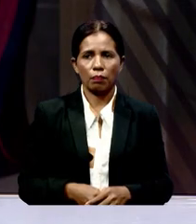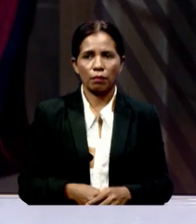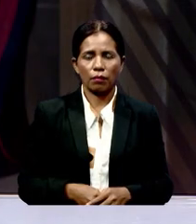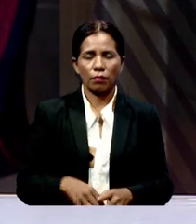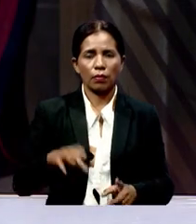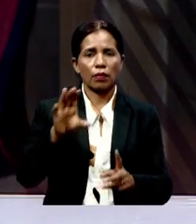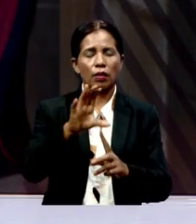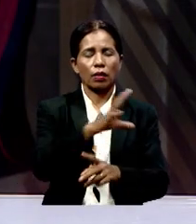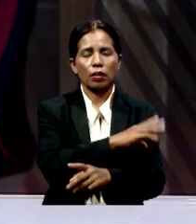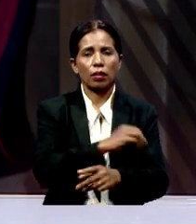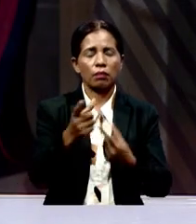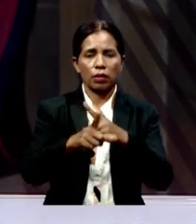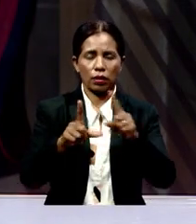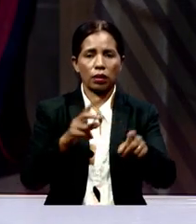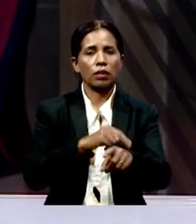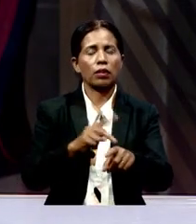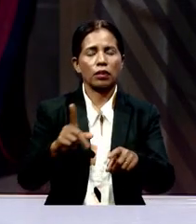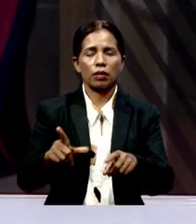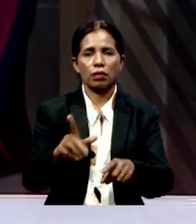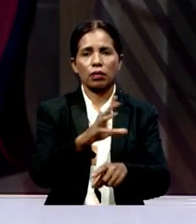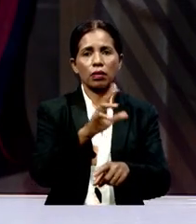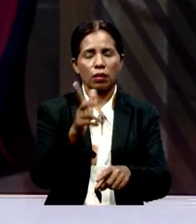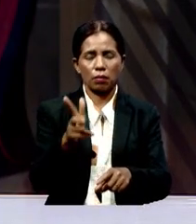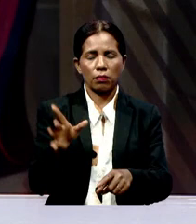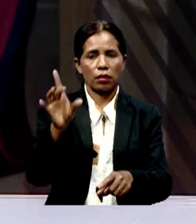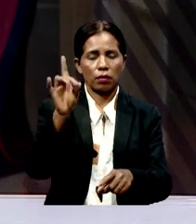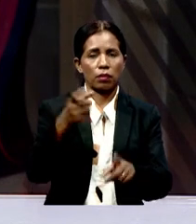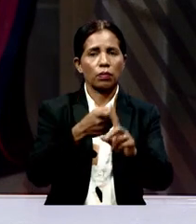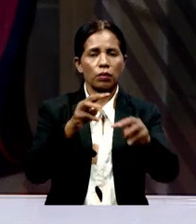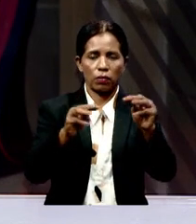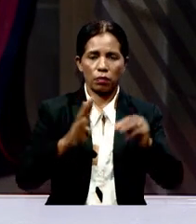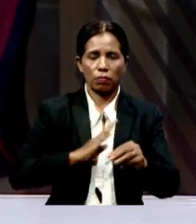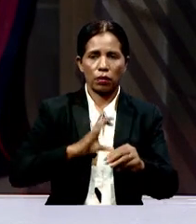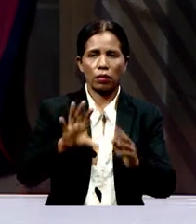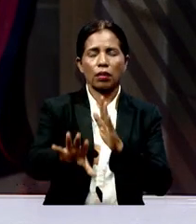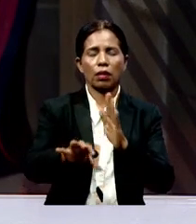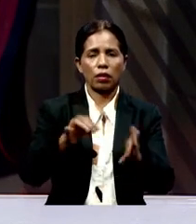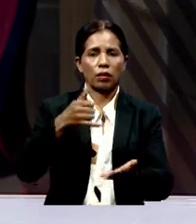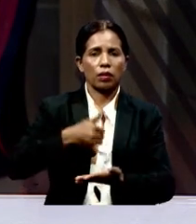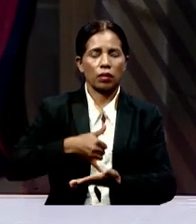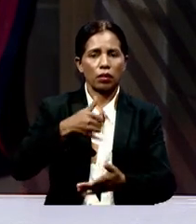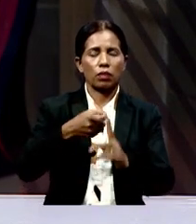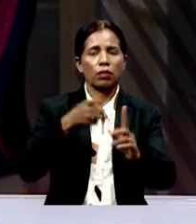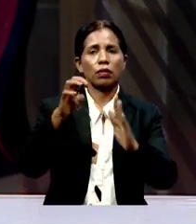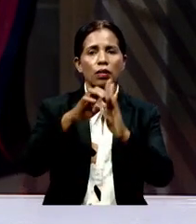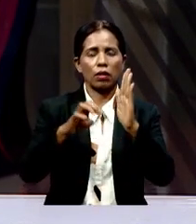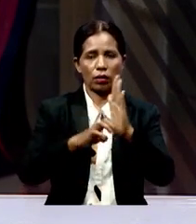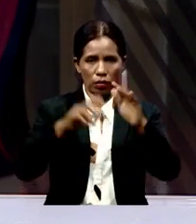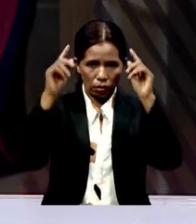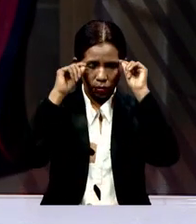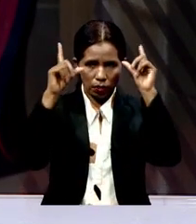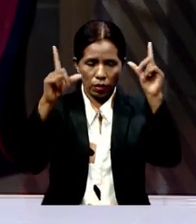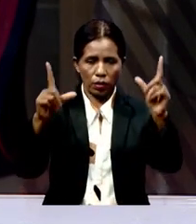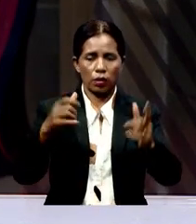Kumantente Libertação Nacional atusida walu nulu resing walu, husi munisipi Boukau hetang rekonhecimento husi Estado Timor-Leste,